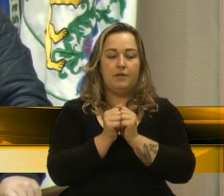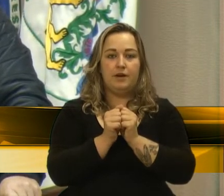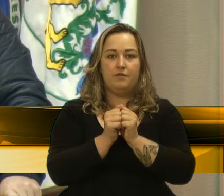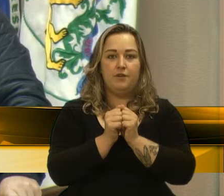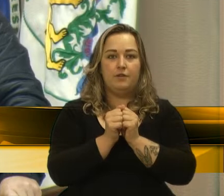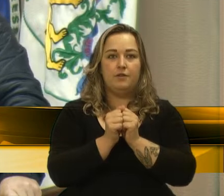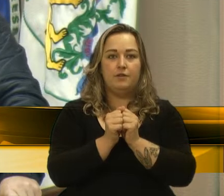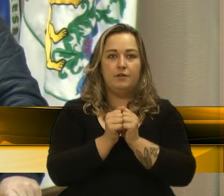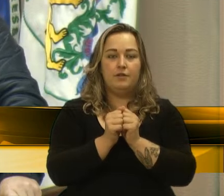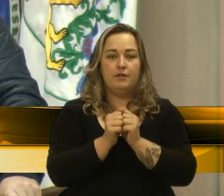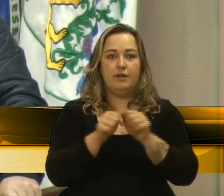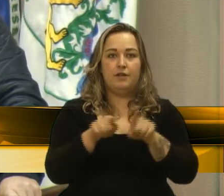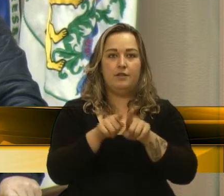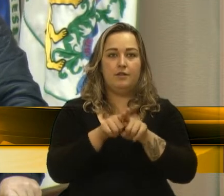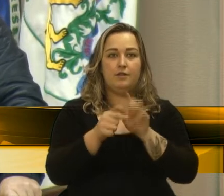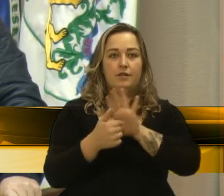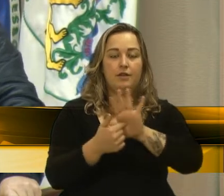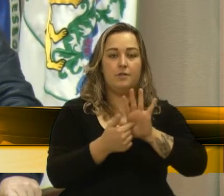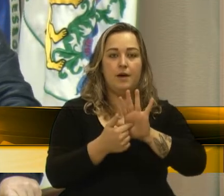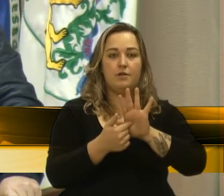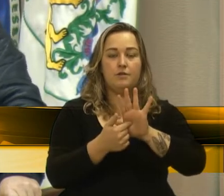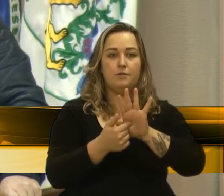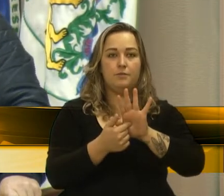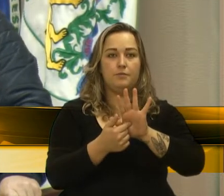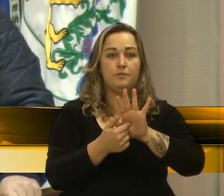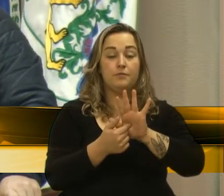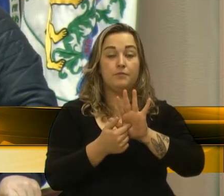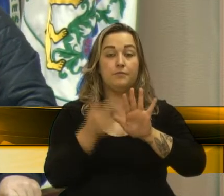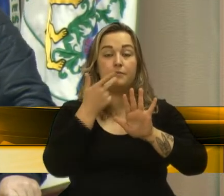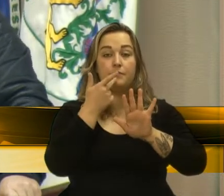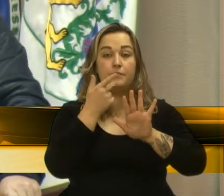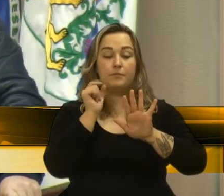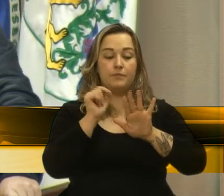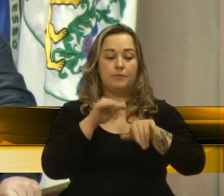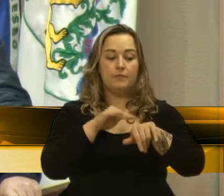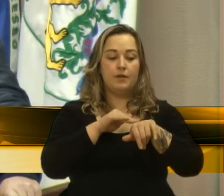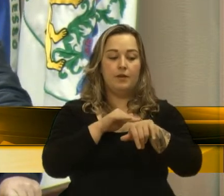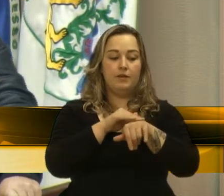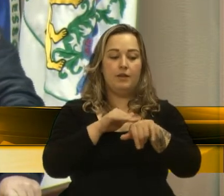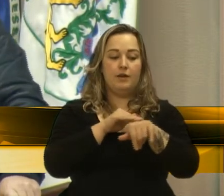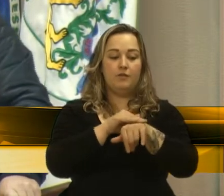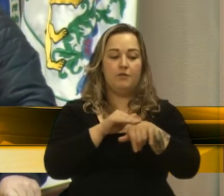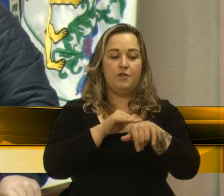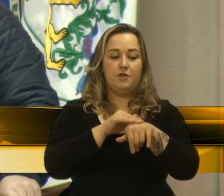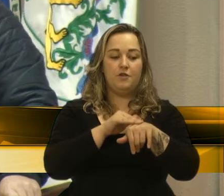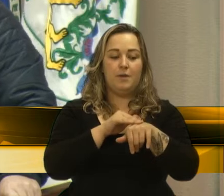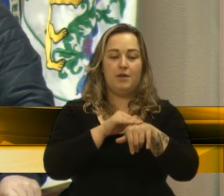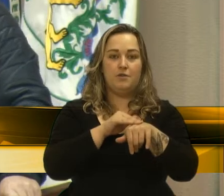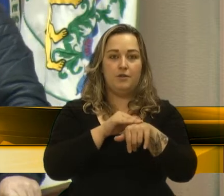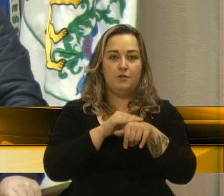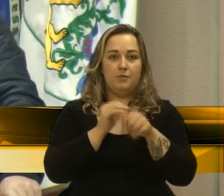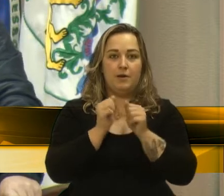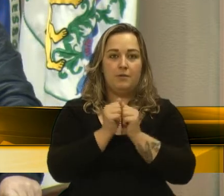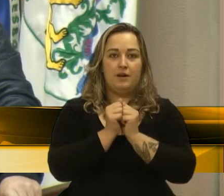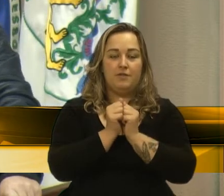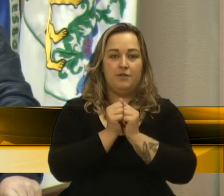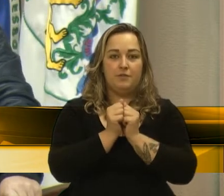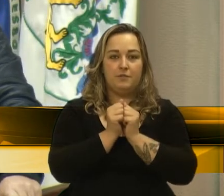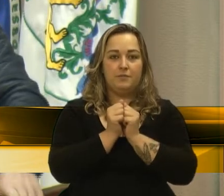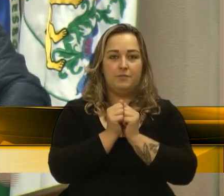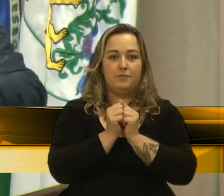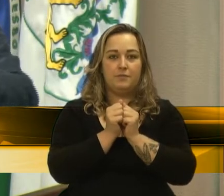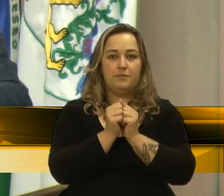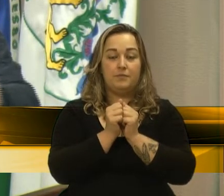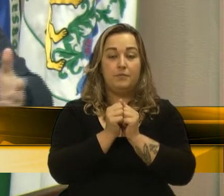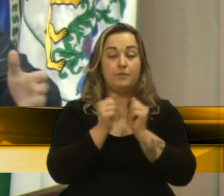E aí, vereador Eloy, a resposta foi a seguinte: conversem com os bairros mais populosos, chamem as associações de moradores